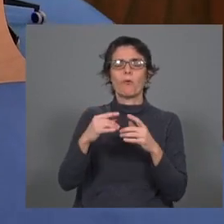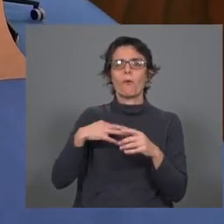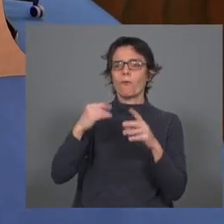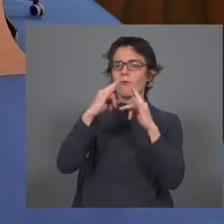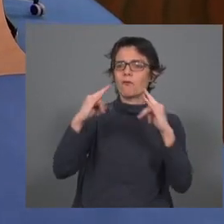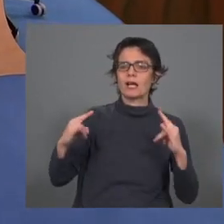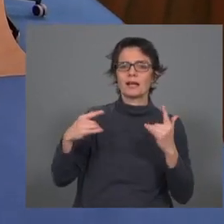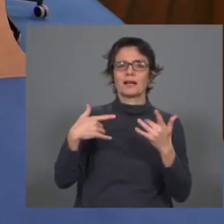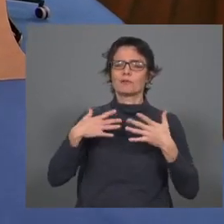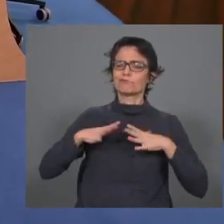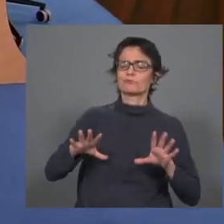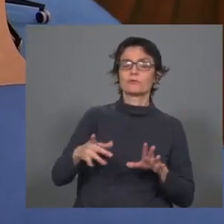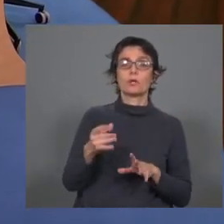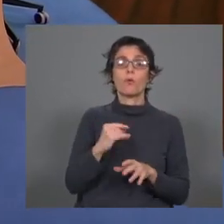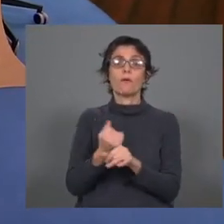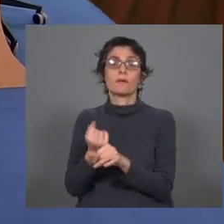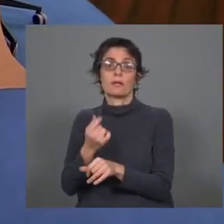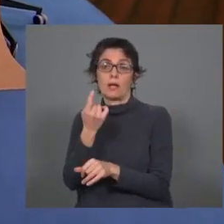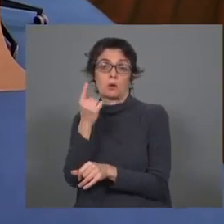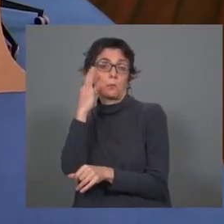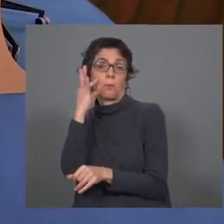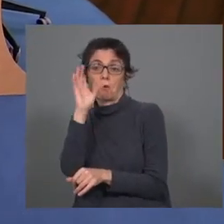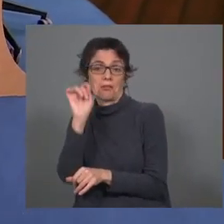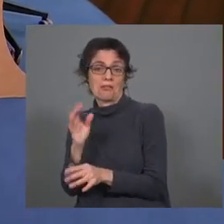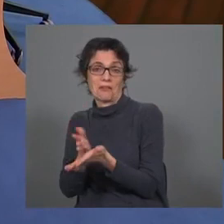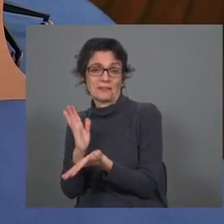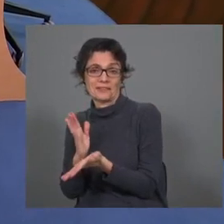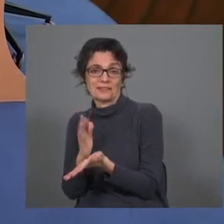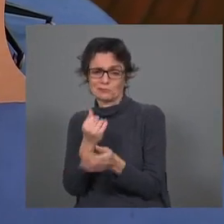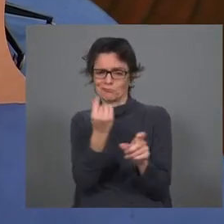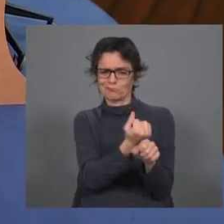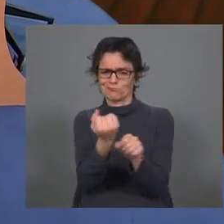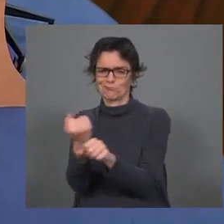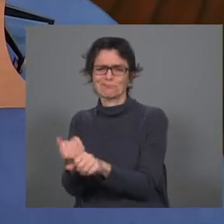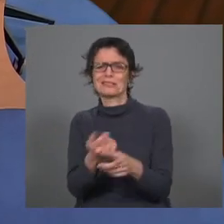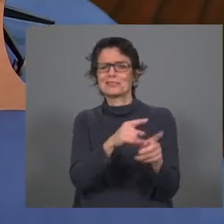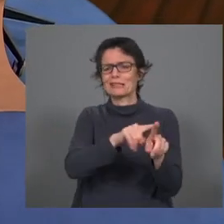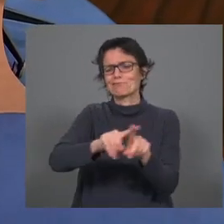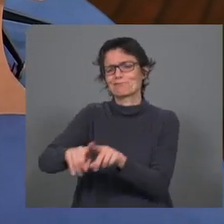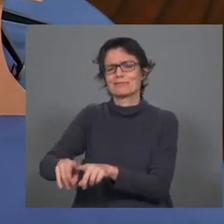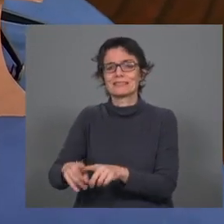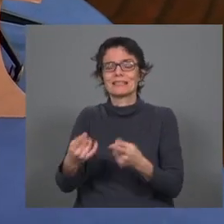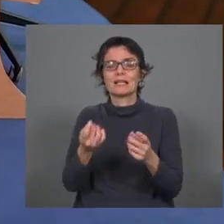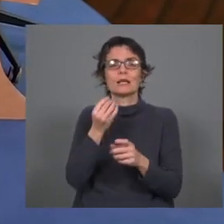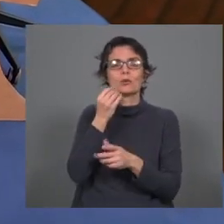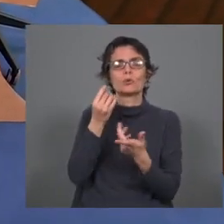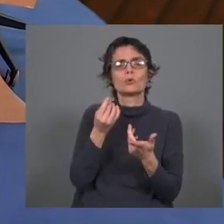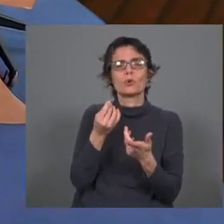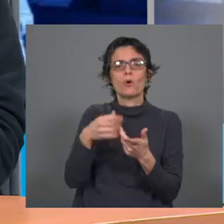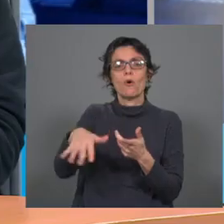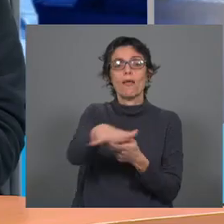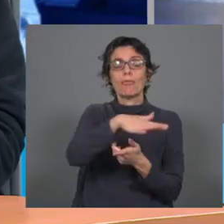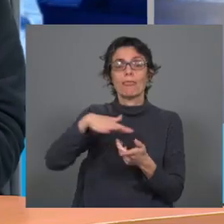ou atividades de uma só tarde. Estas atividades podem decorrer, e a maior parte decorrem, nas casas de saúde dos irmãos e